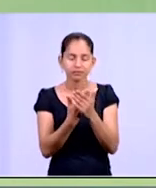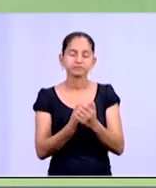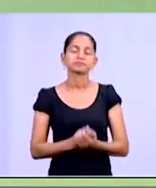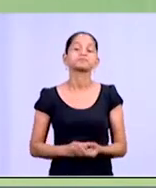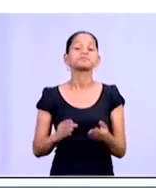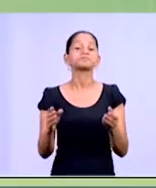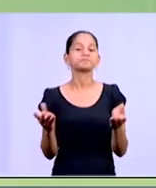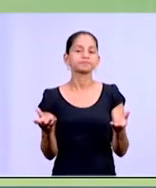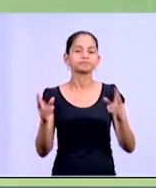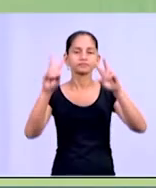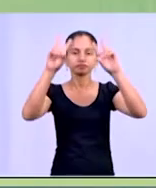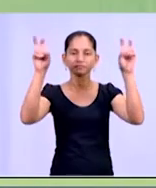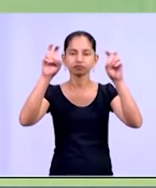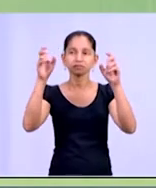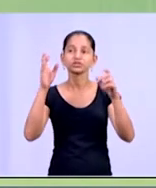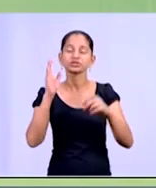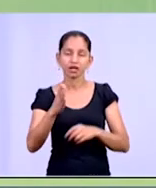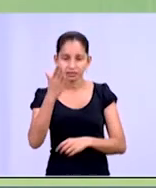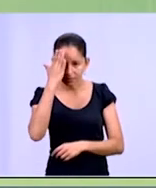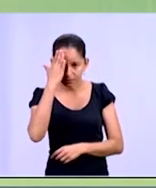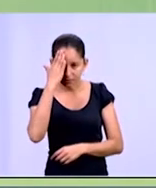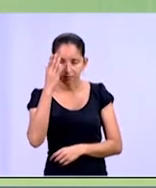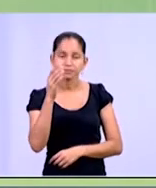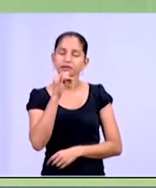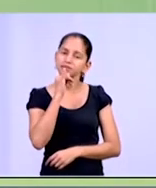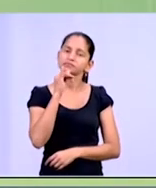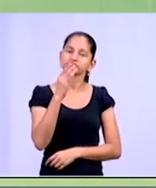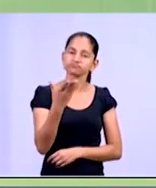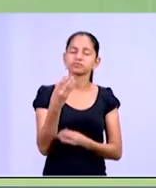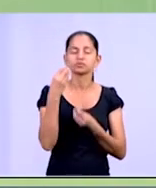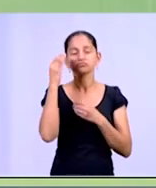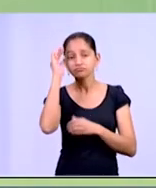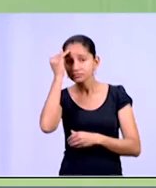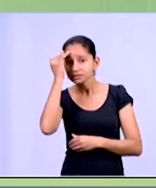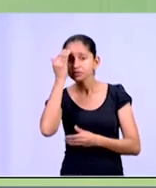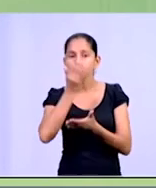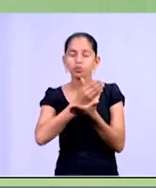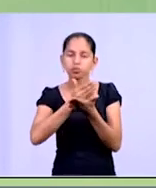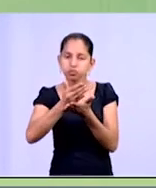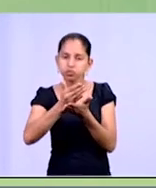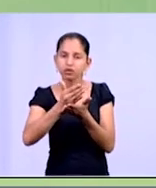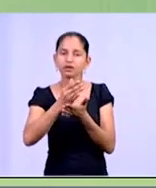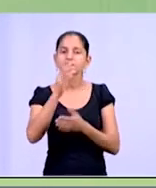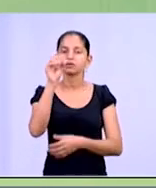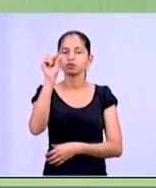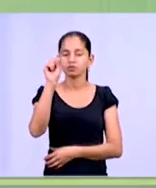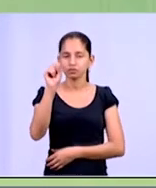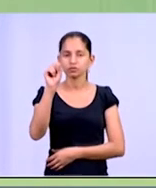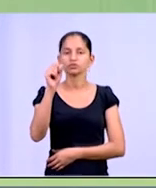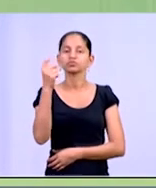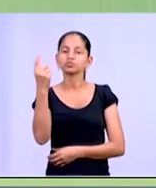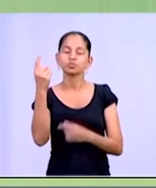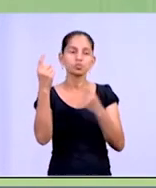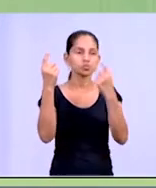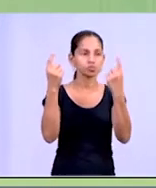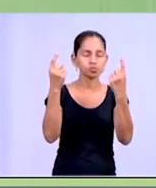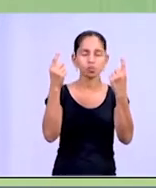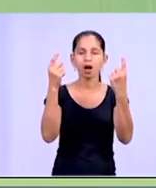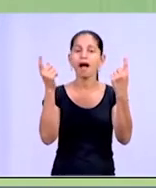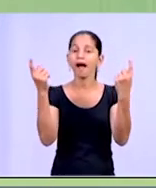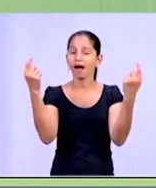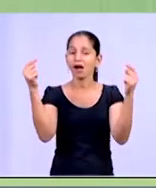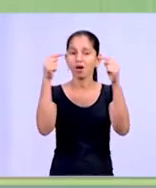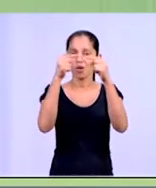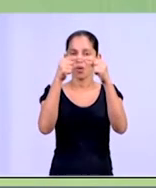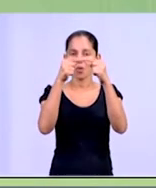Medidas informática. Então a gente já sabe que, já entendeu, né? Que 8 bits equivale a 1 byte, só que